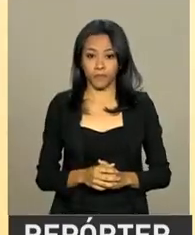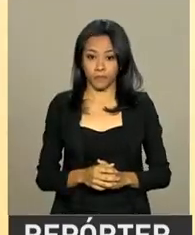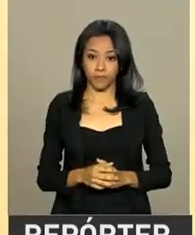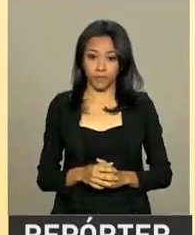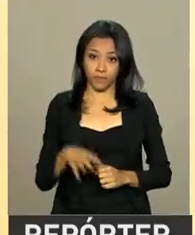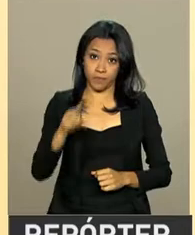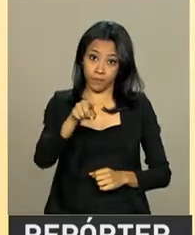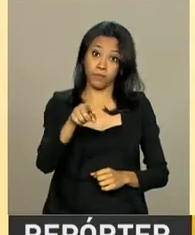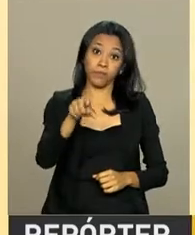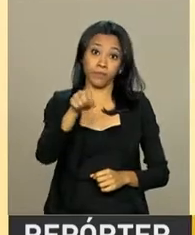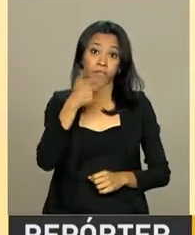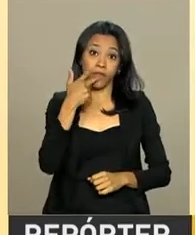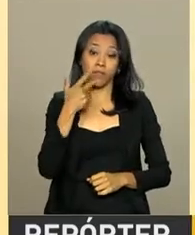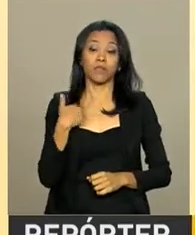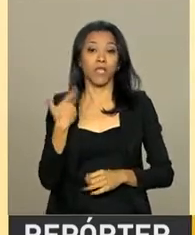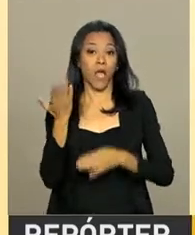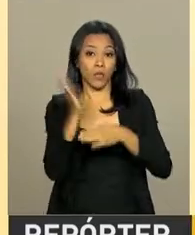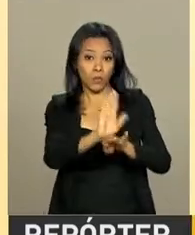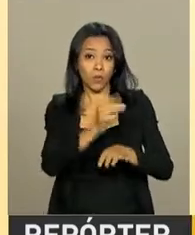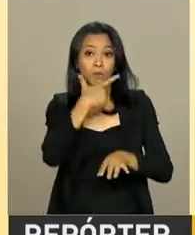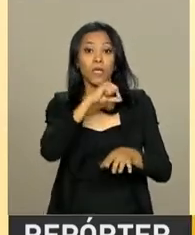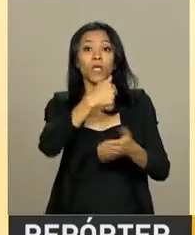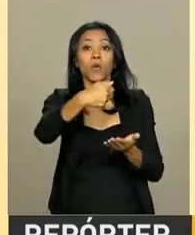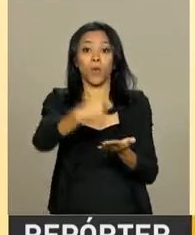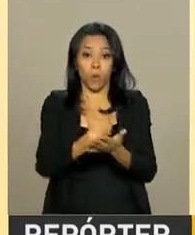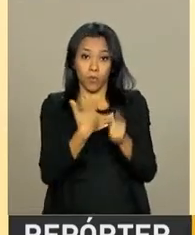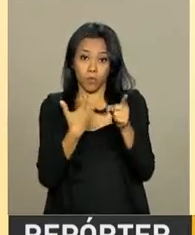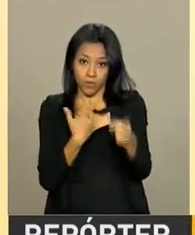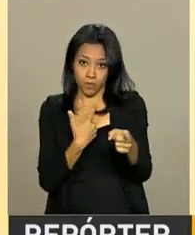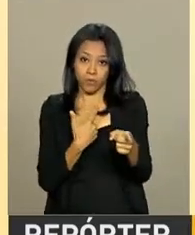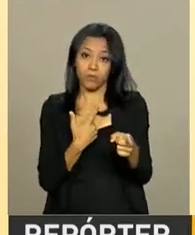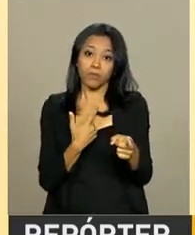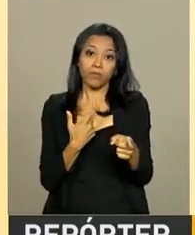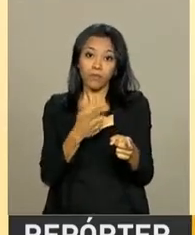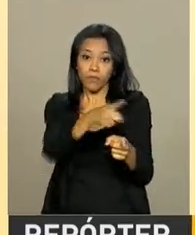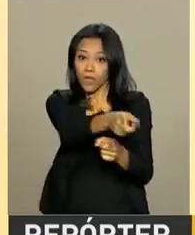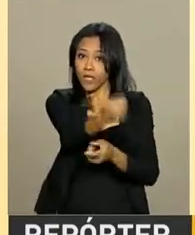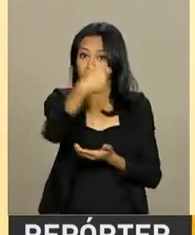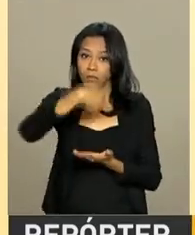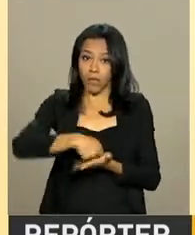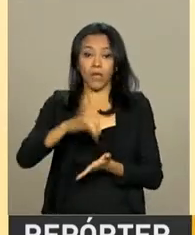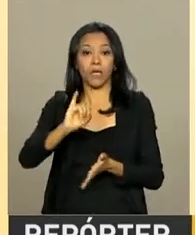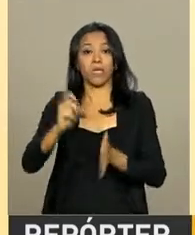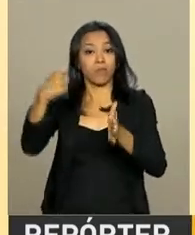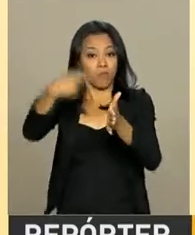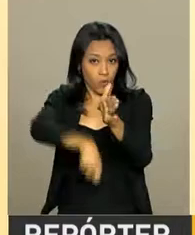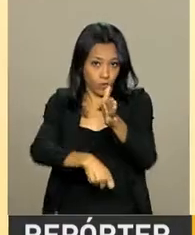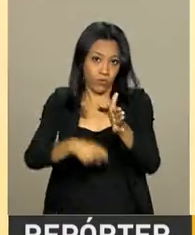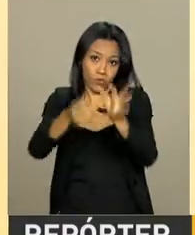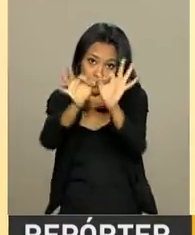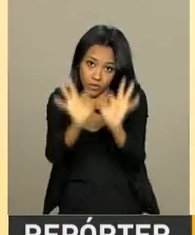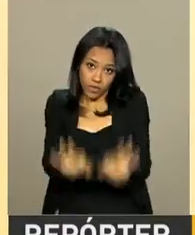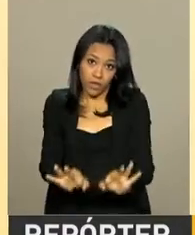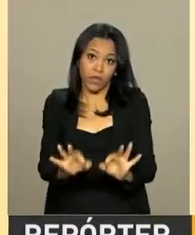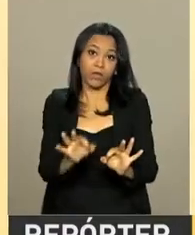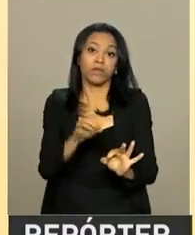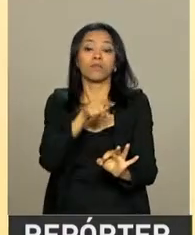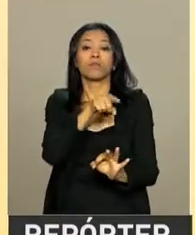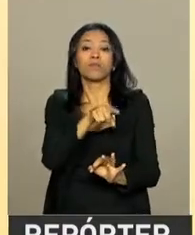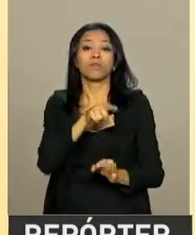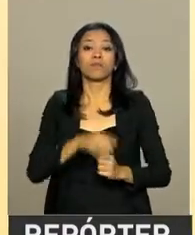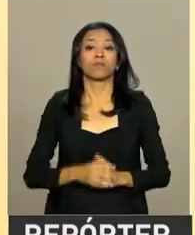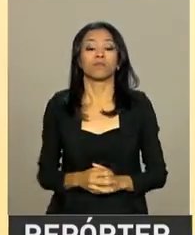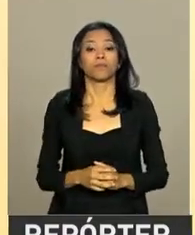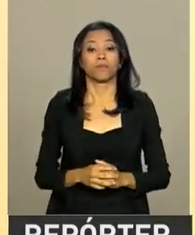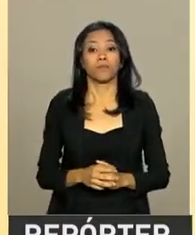Beneficia o comprador. A partir do momento que ele tem essa possibilidade de pagar o imposto justo e adequado àquele produto que está sendo